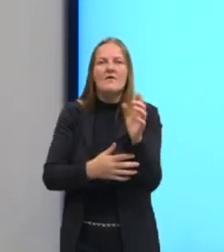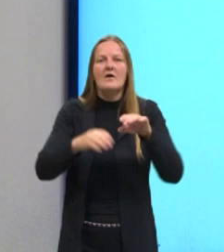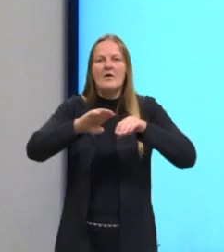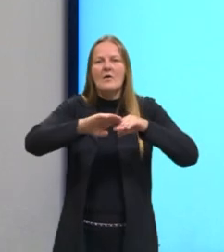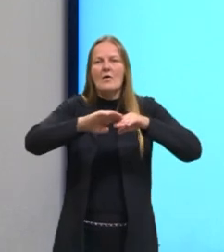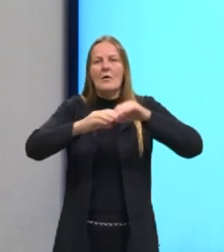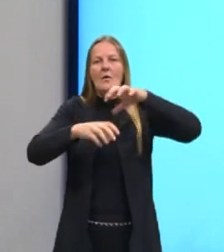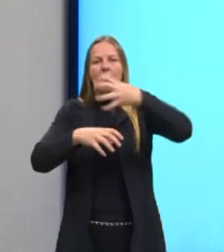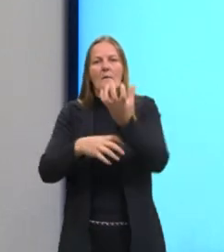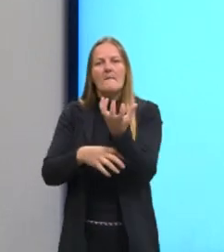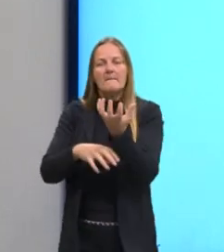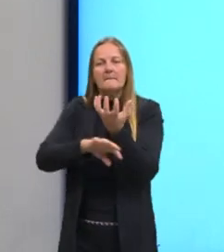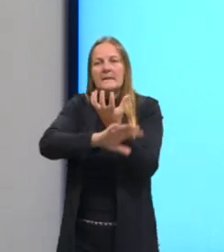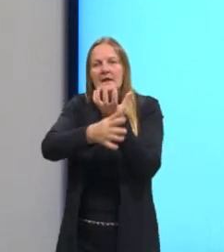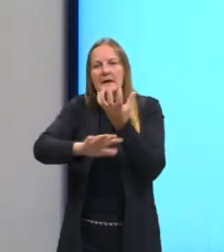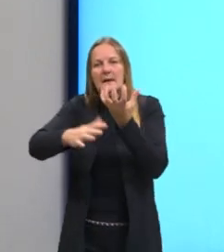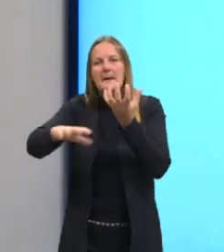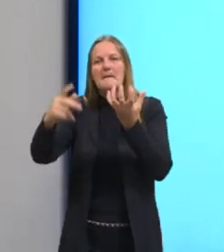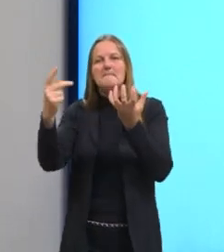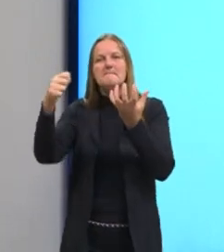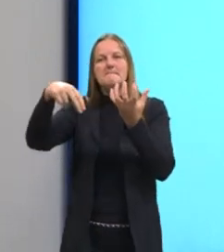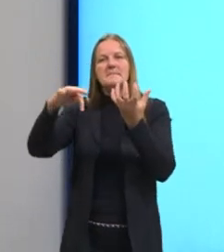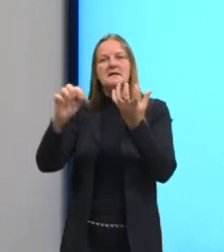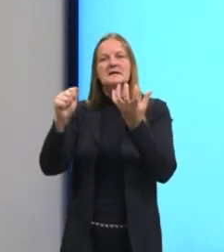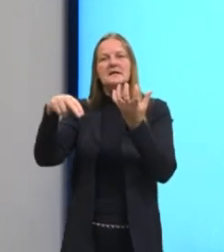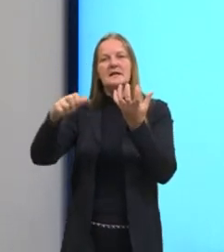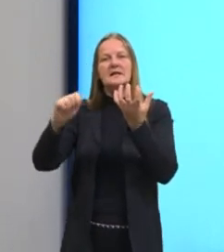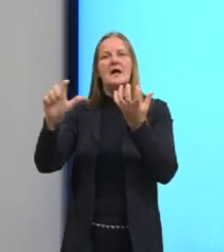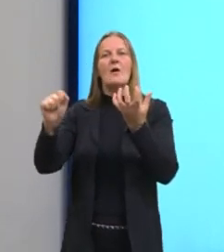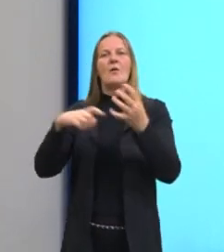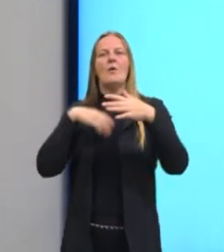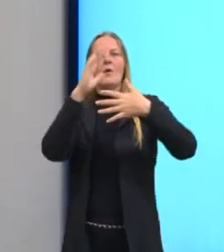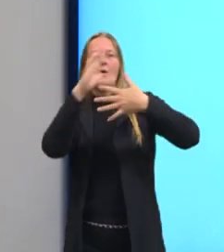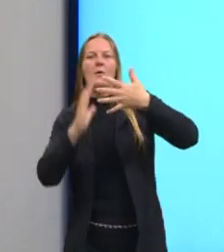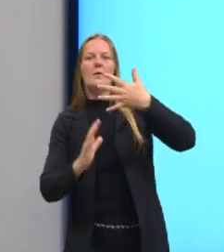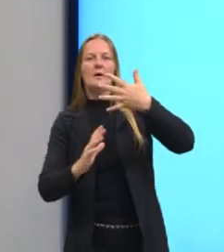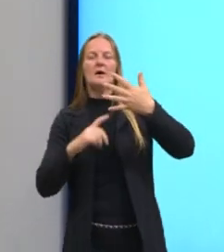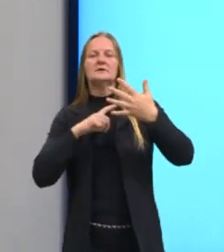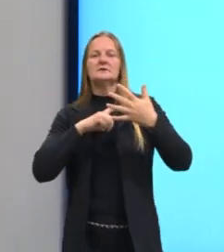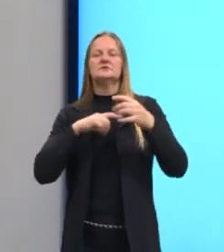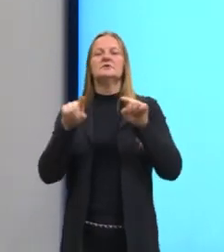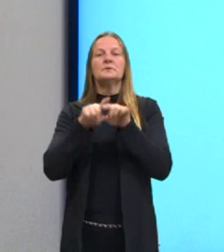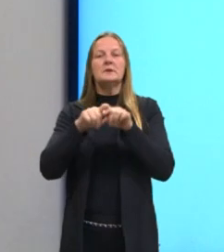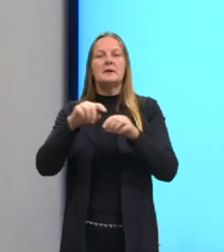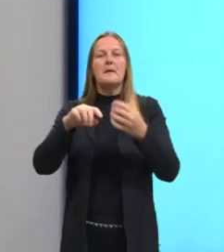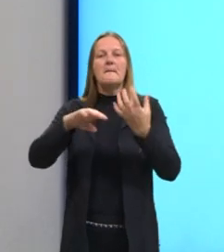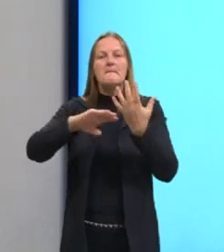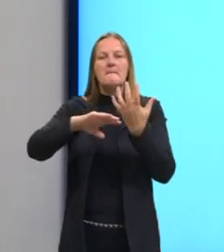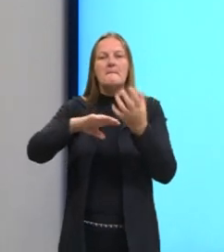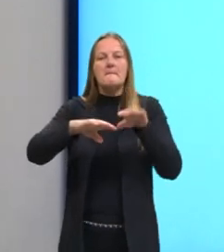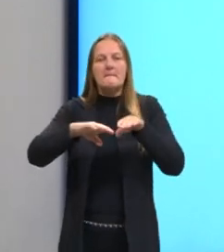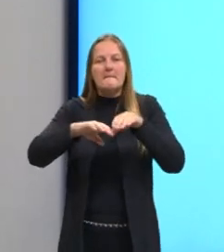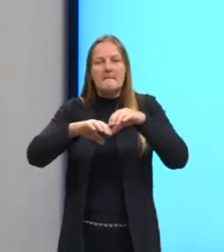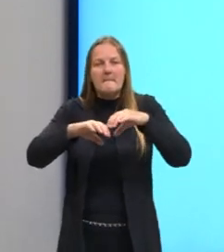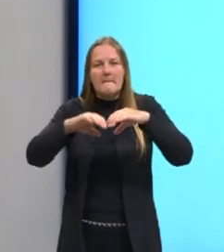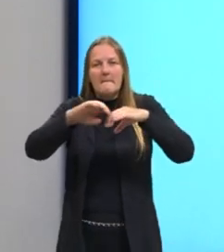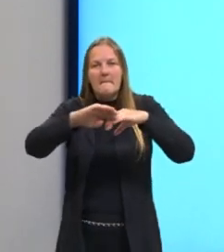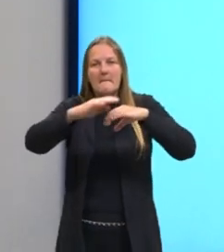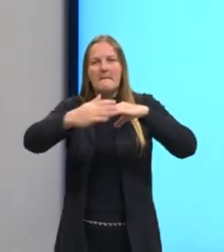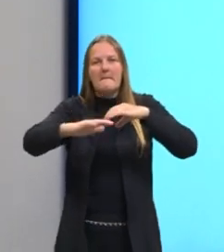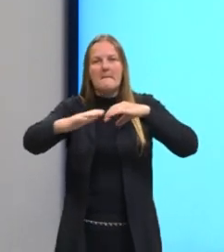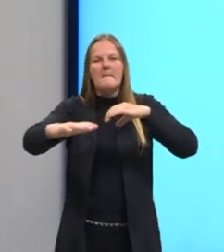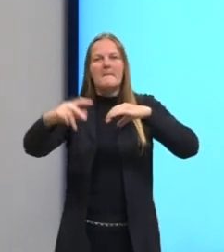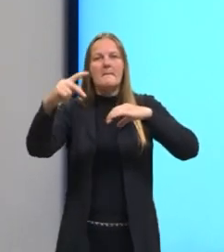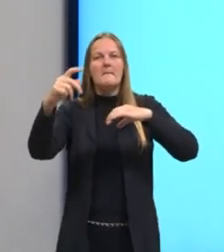Pantanal bioma da Mata Atlântica o bioma do Pampa a gurizada aqui bioma Pampa só do Rio Grande do Sul a gente vai